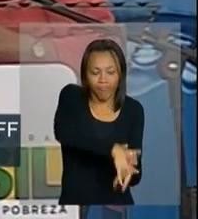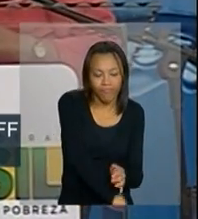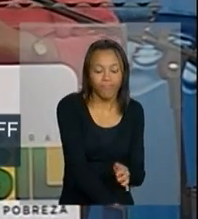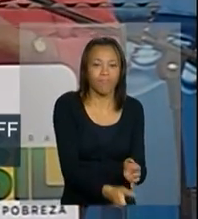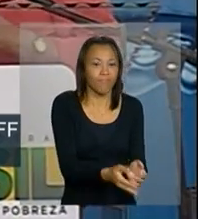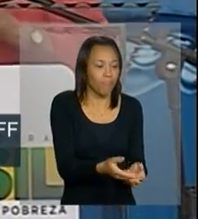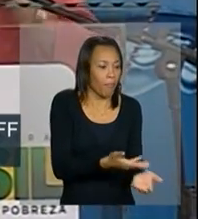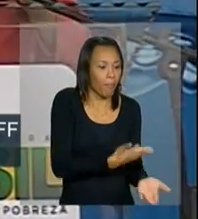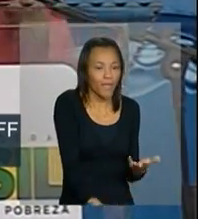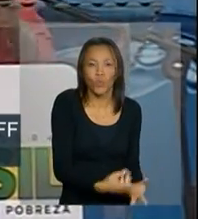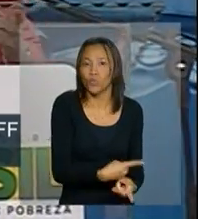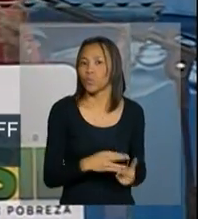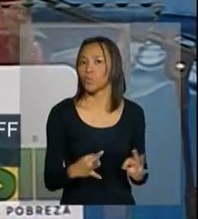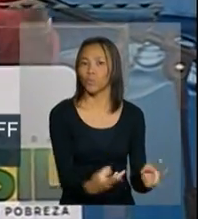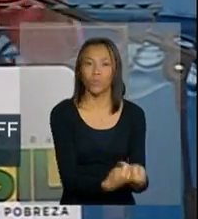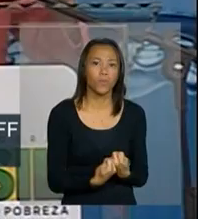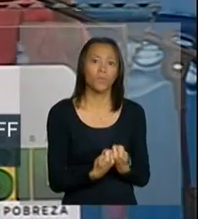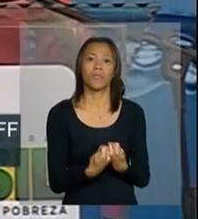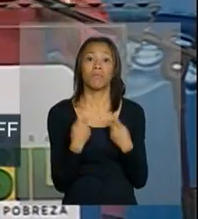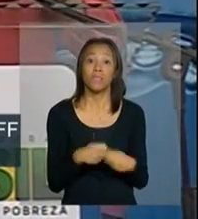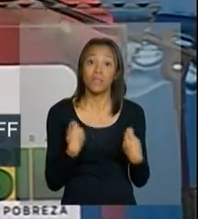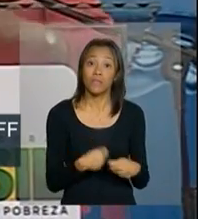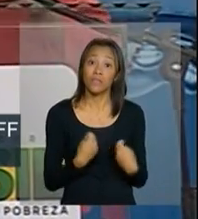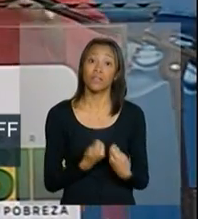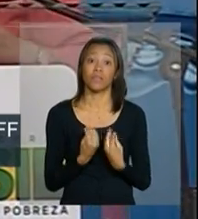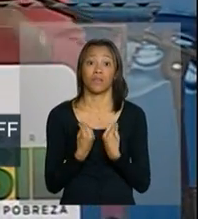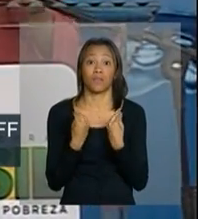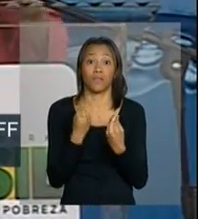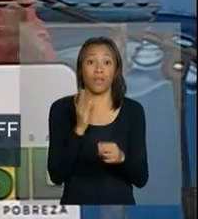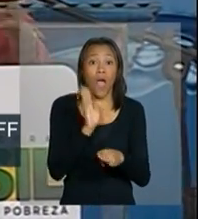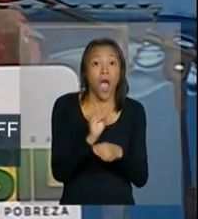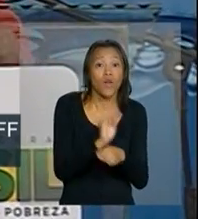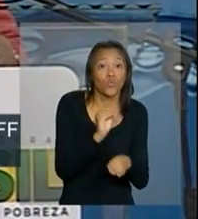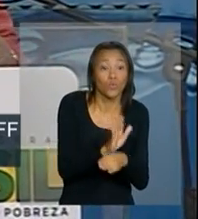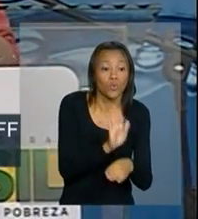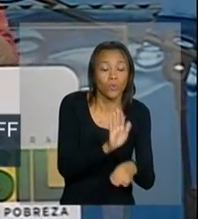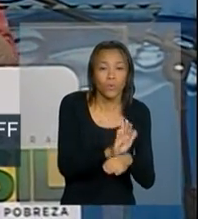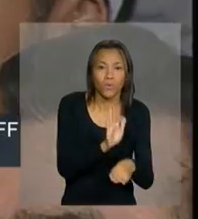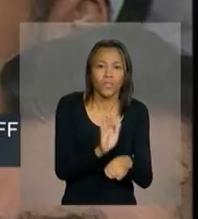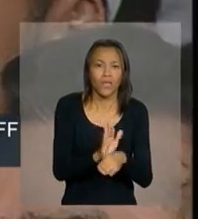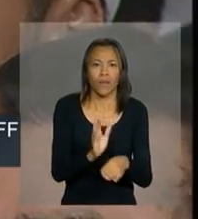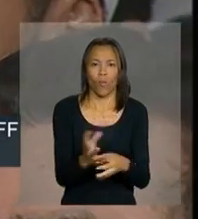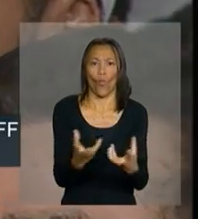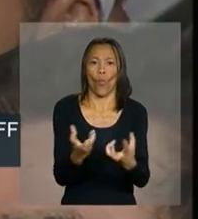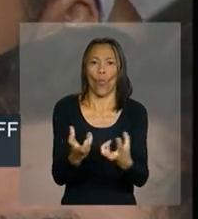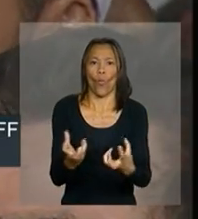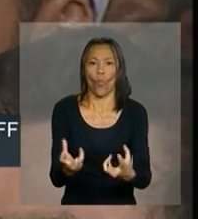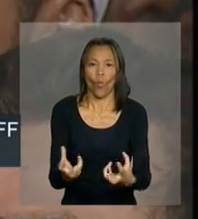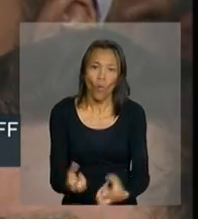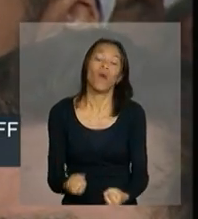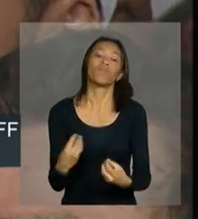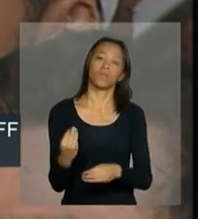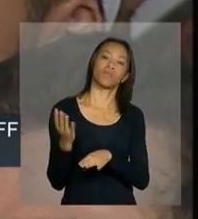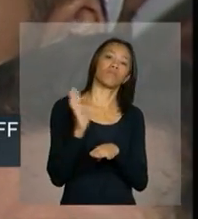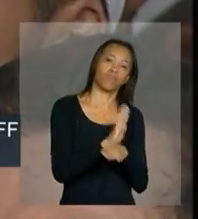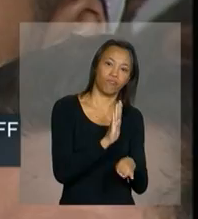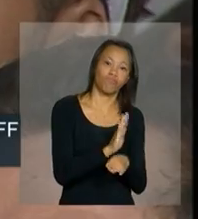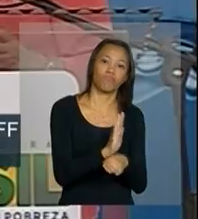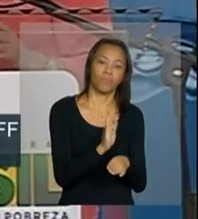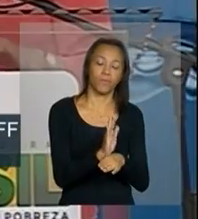que tem de receber um auxílio enquanto a seca durar. E criamos